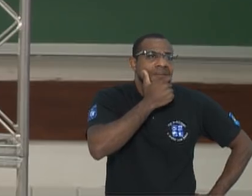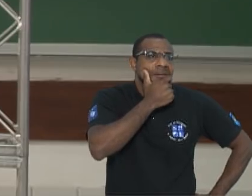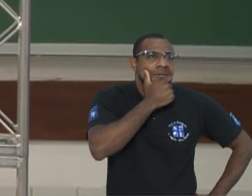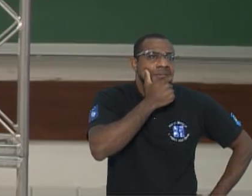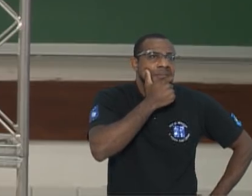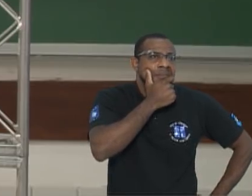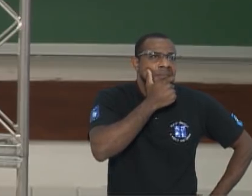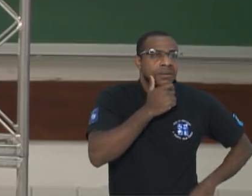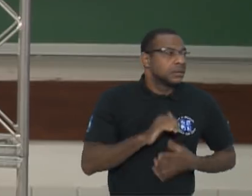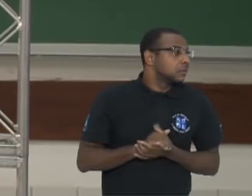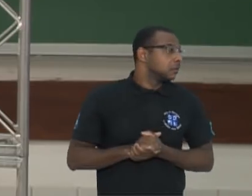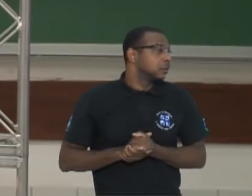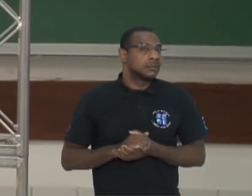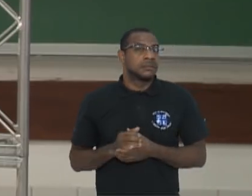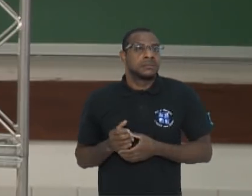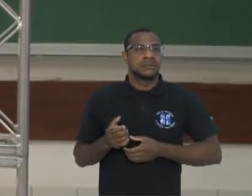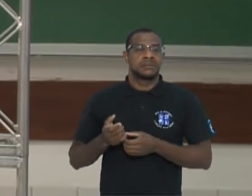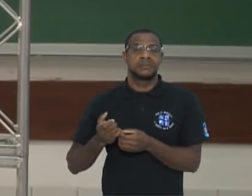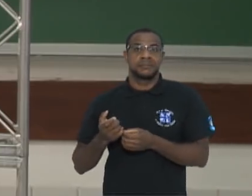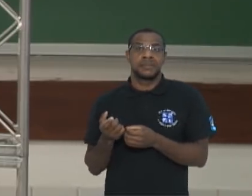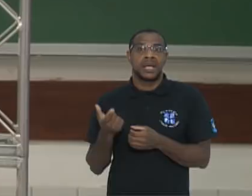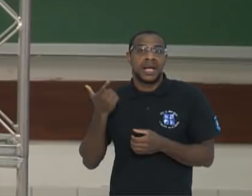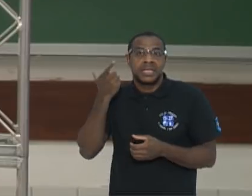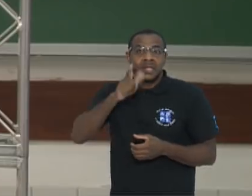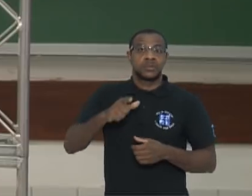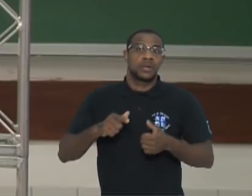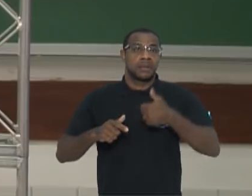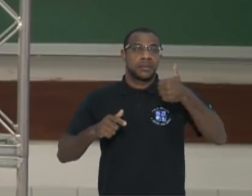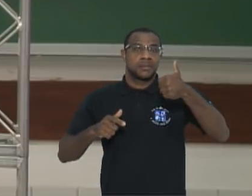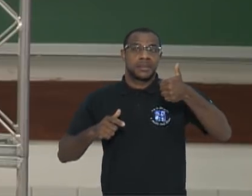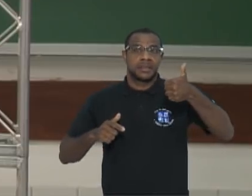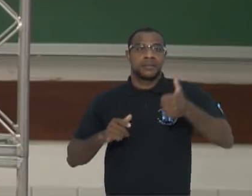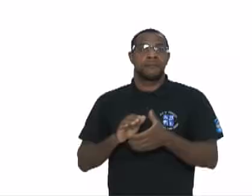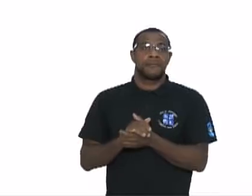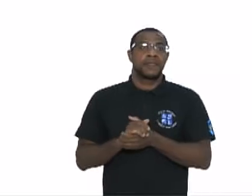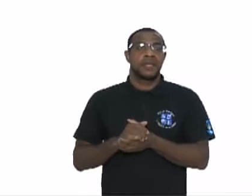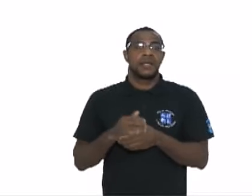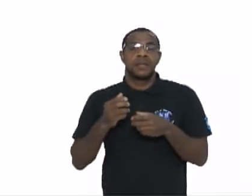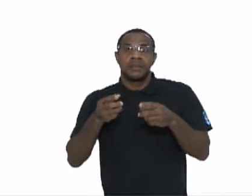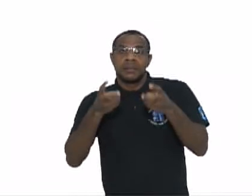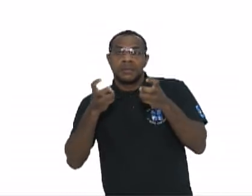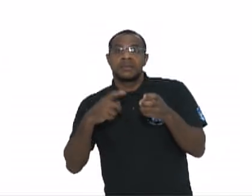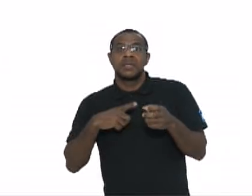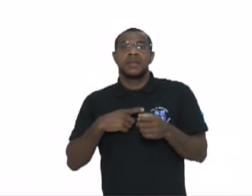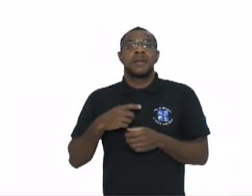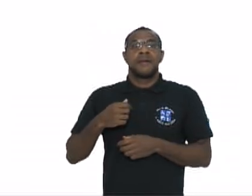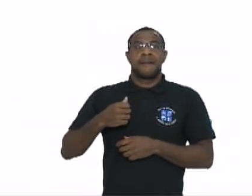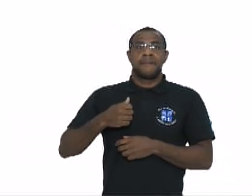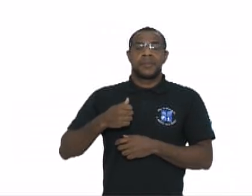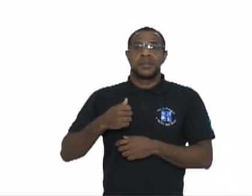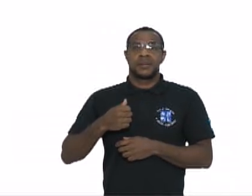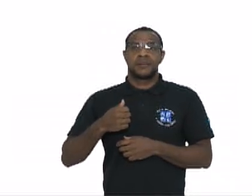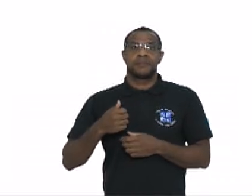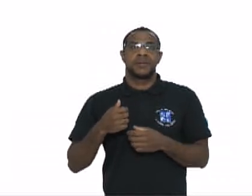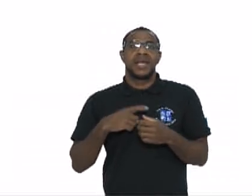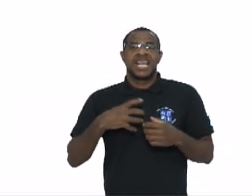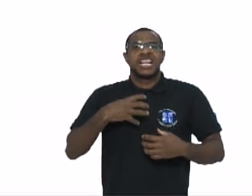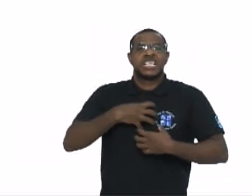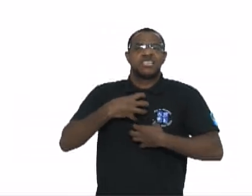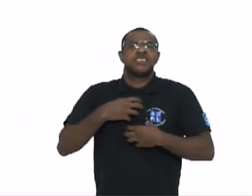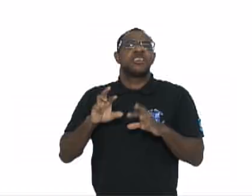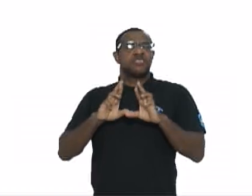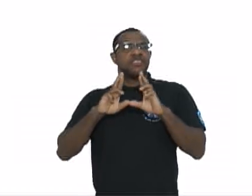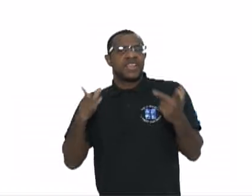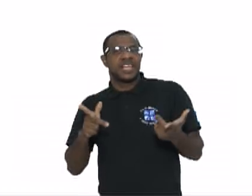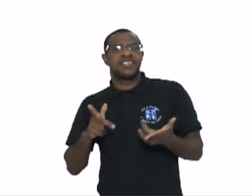Então, galera, acertou quem marcou a primeira possibilidade, né? Ela sentia-se diferente, discriminada, provavelmente porque era ruiva,